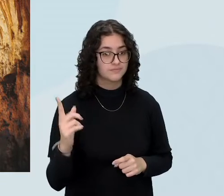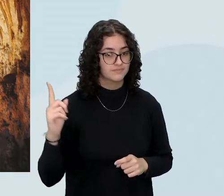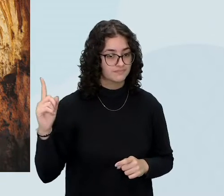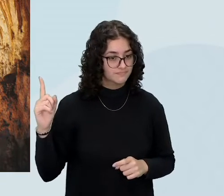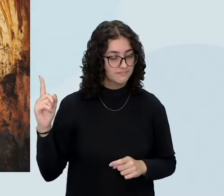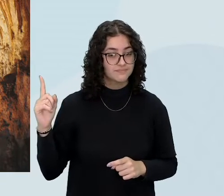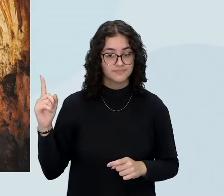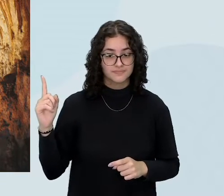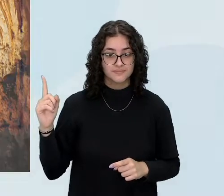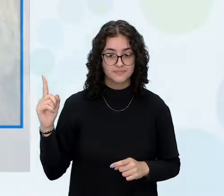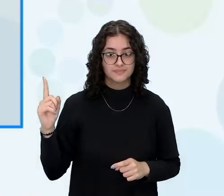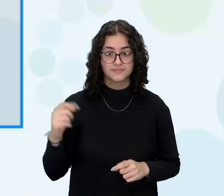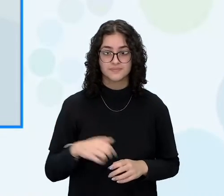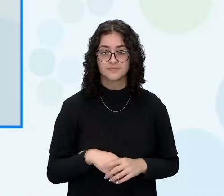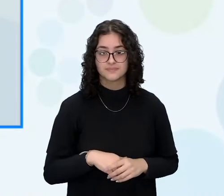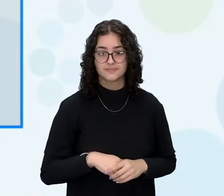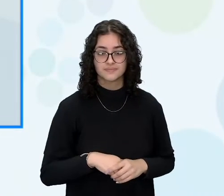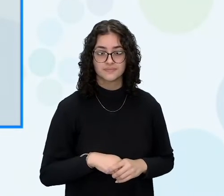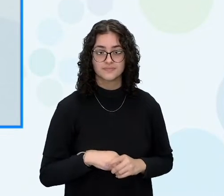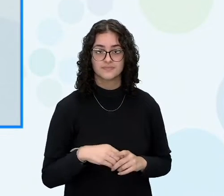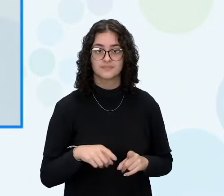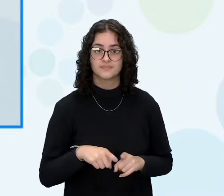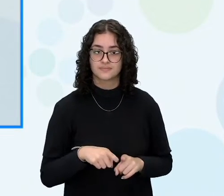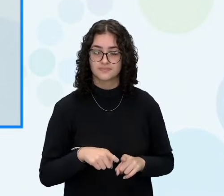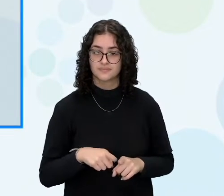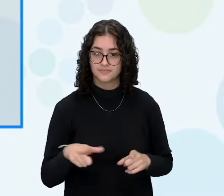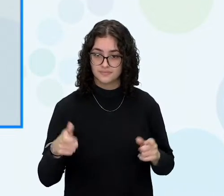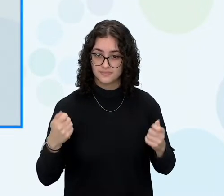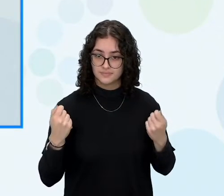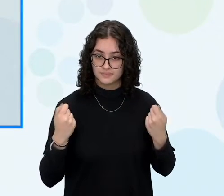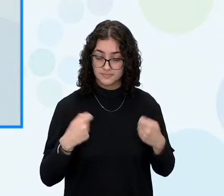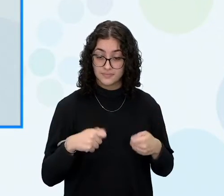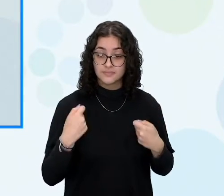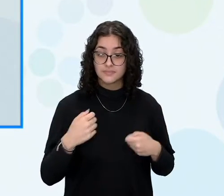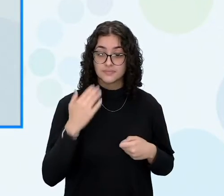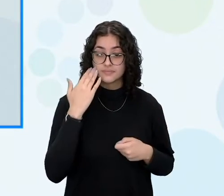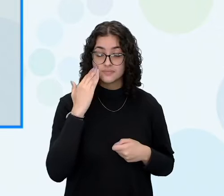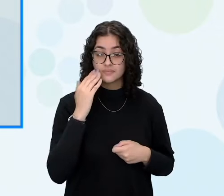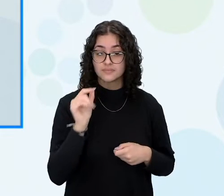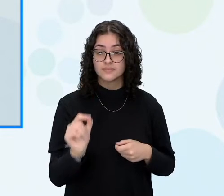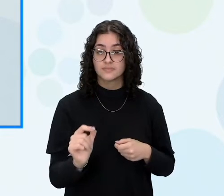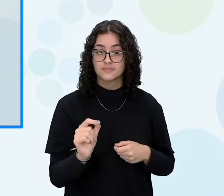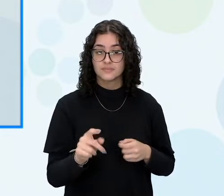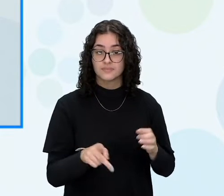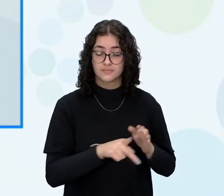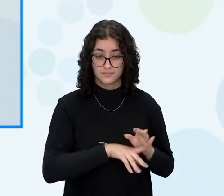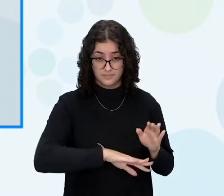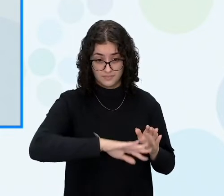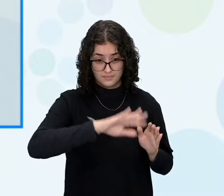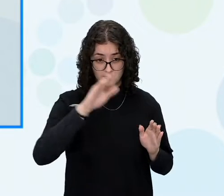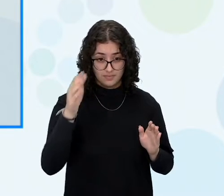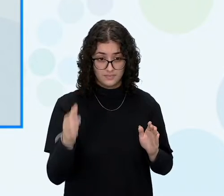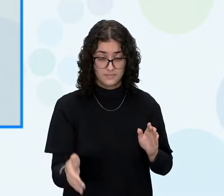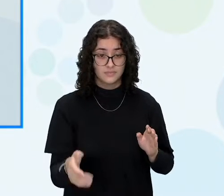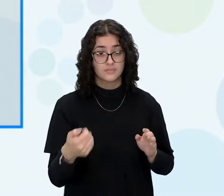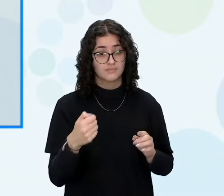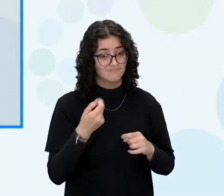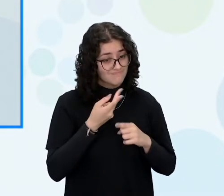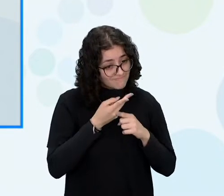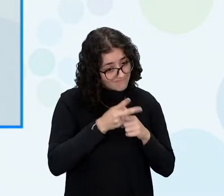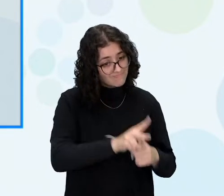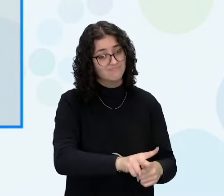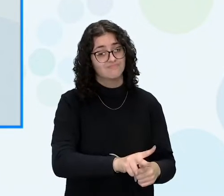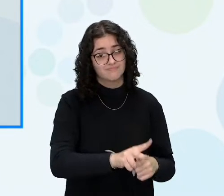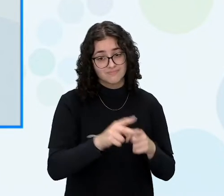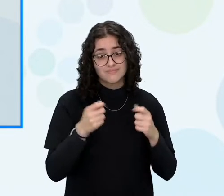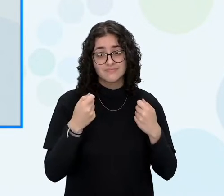tem. E uma das questões que a gente precisa entender é que as cavernas precisam ser preservadas,